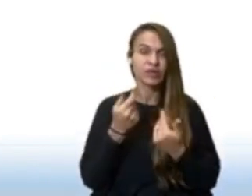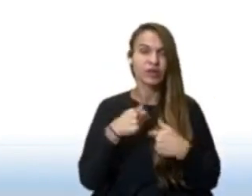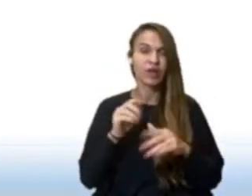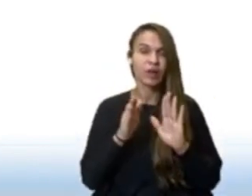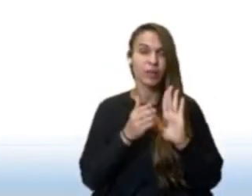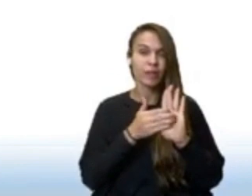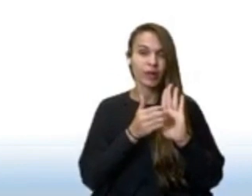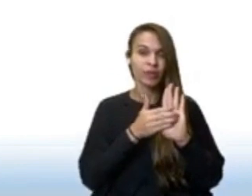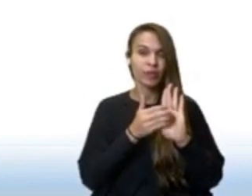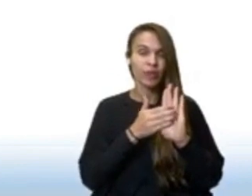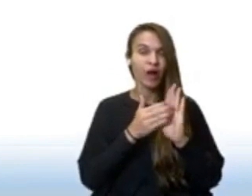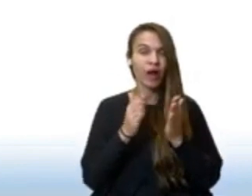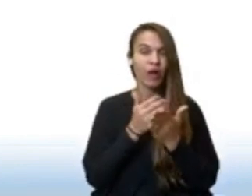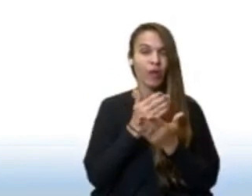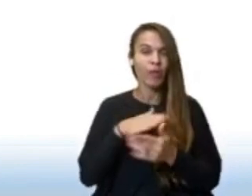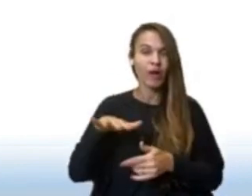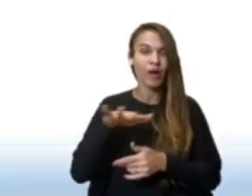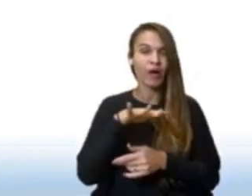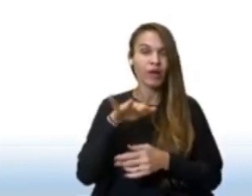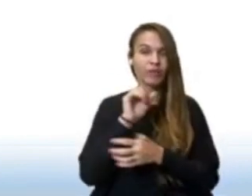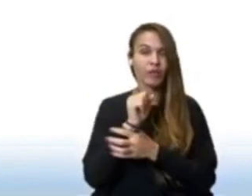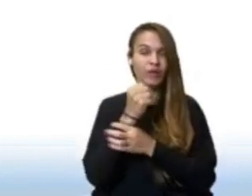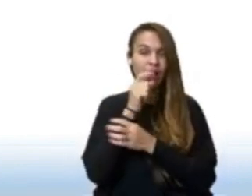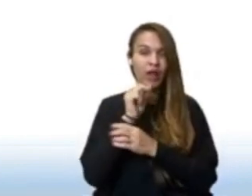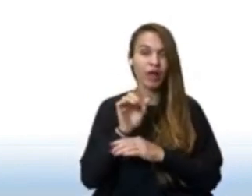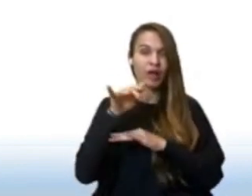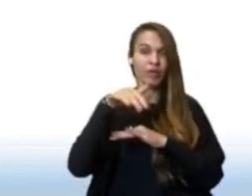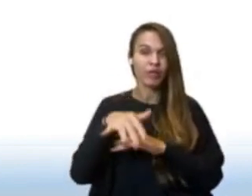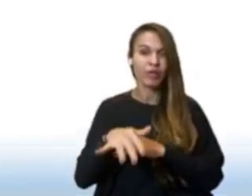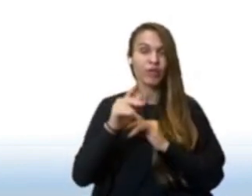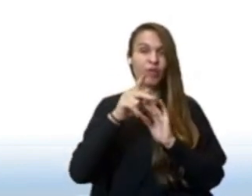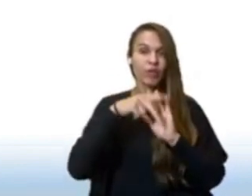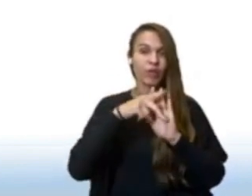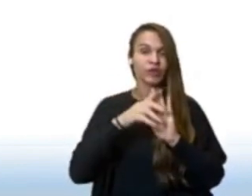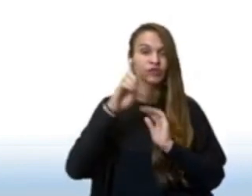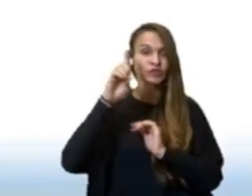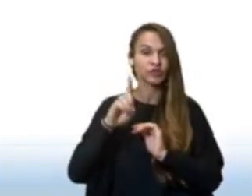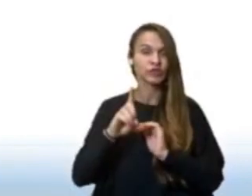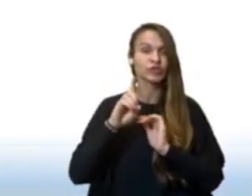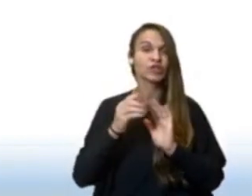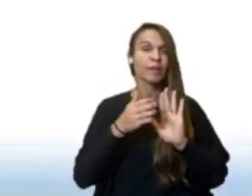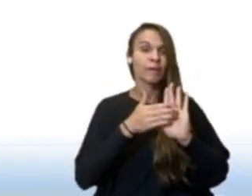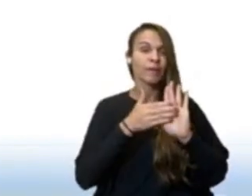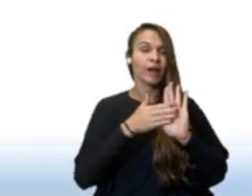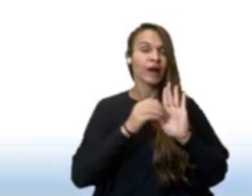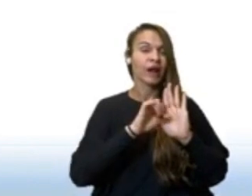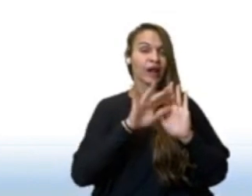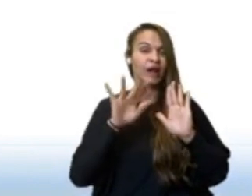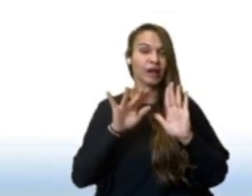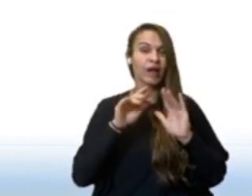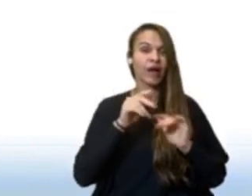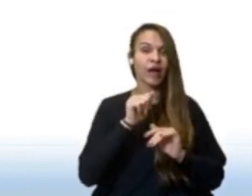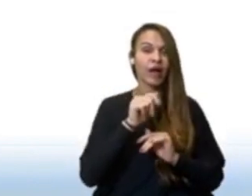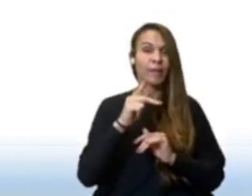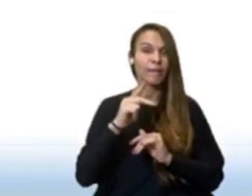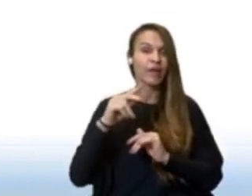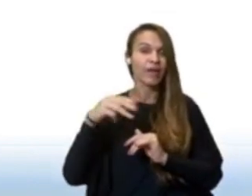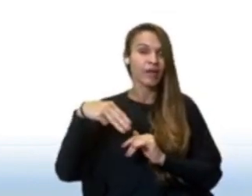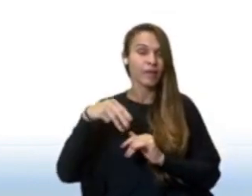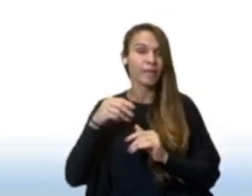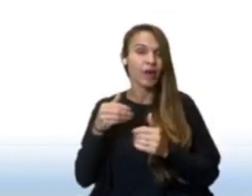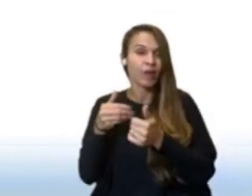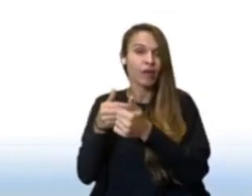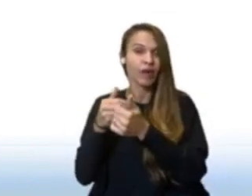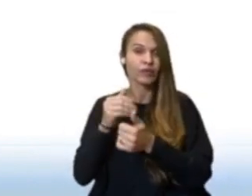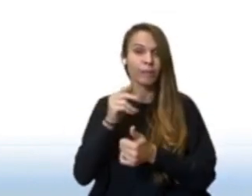algumas áreas de proteção do manancial. No plano diretor, está claramente proposta a criação da APM do Lago Paranoá. A gente tem